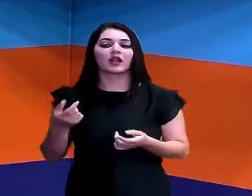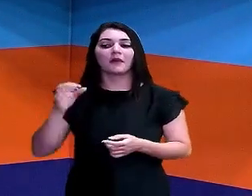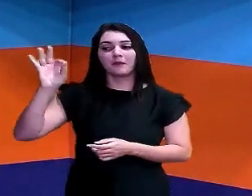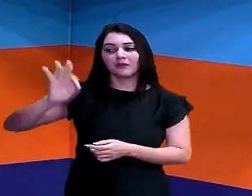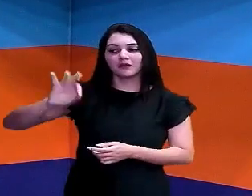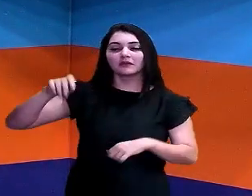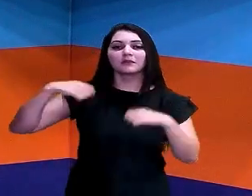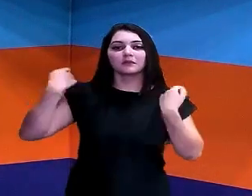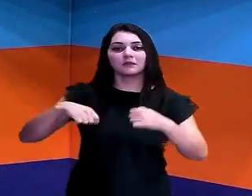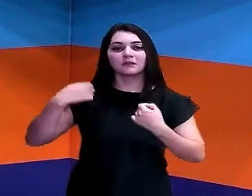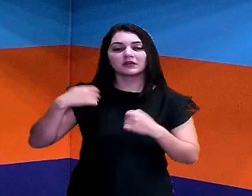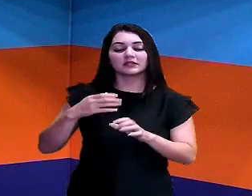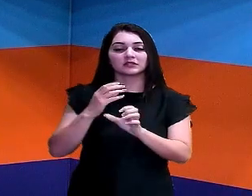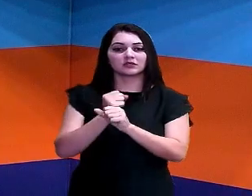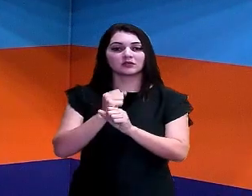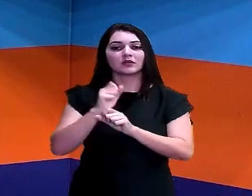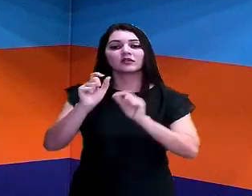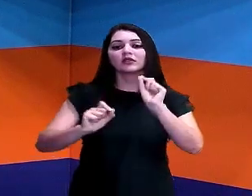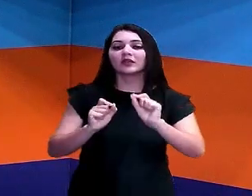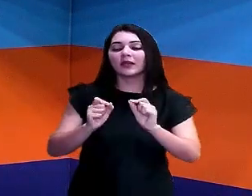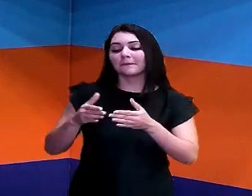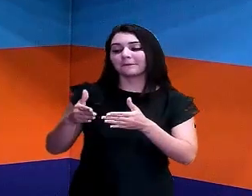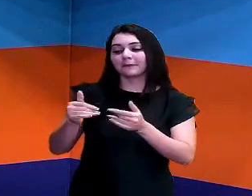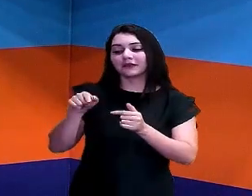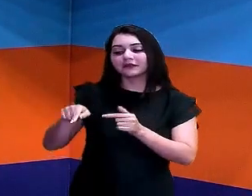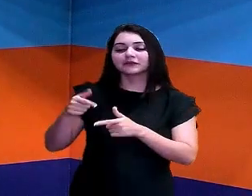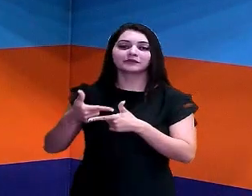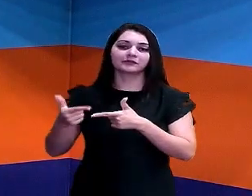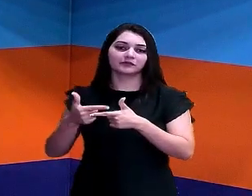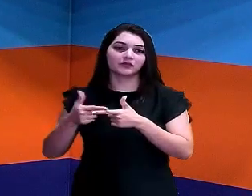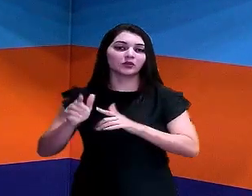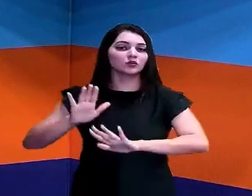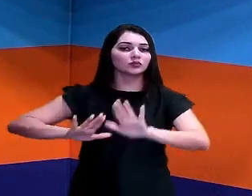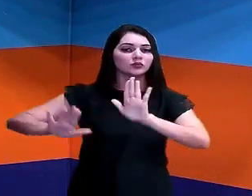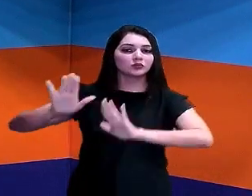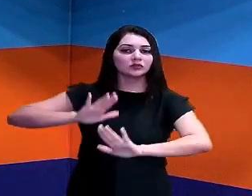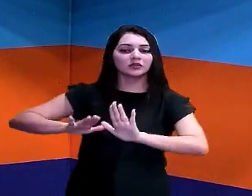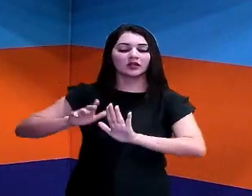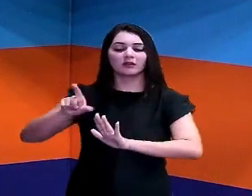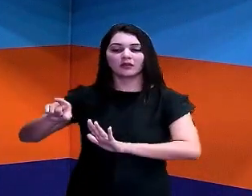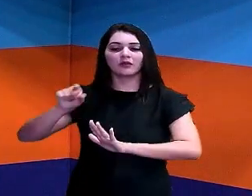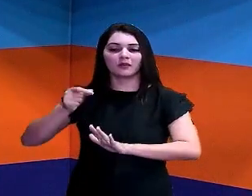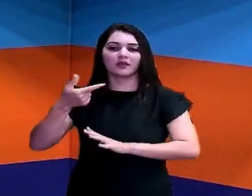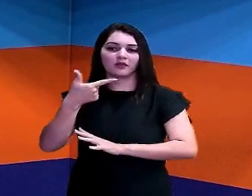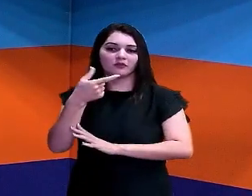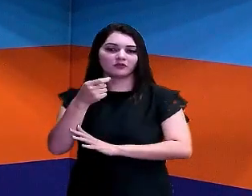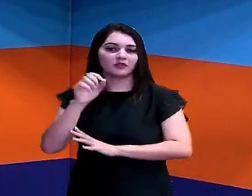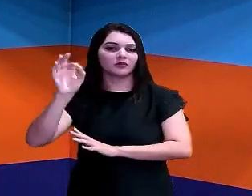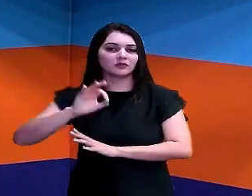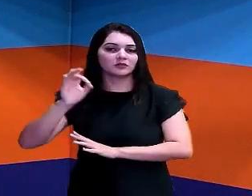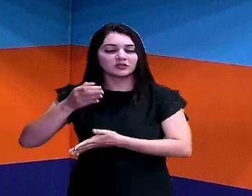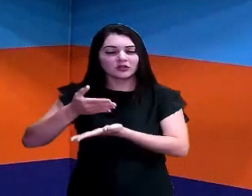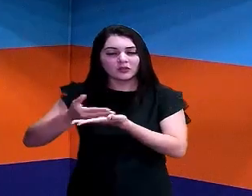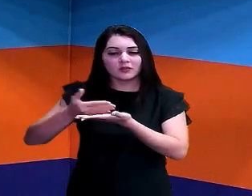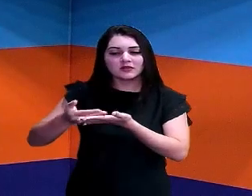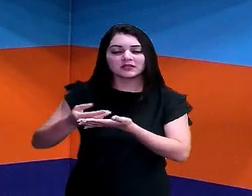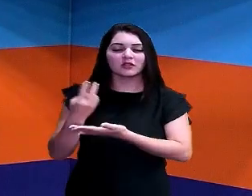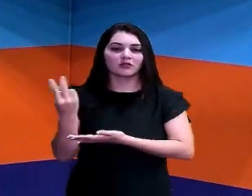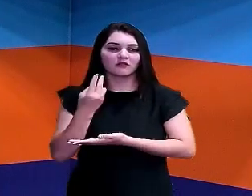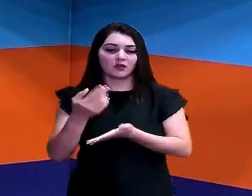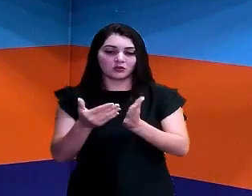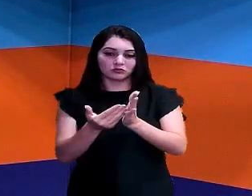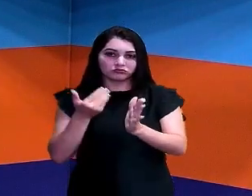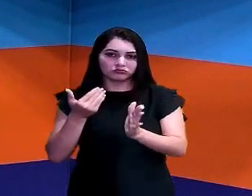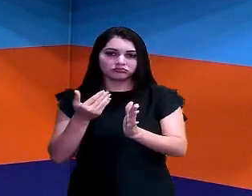ser calculada em cima do que está sendo pedido no problema. Cuidado para não pegar os 20% e ir lá para o produto inicial e fazer o cálculo em